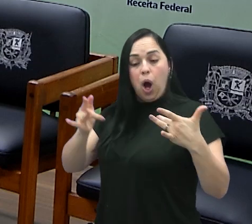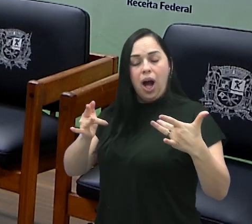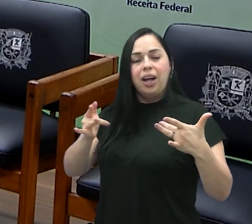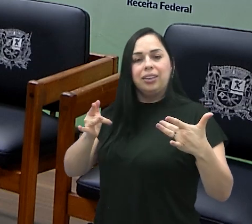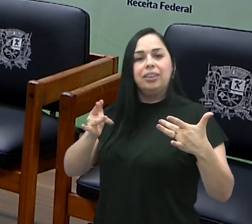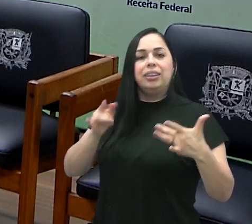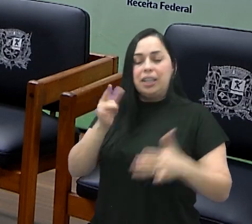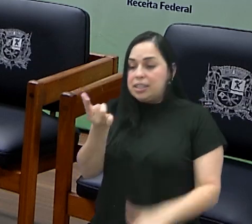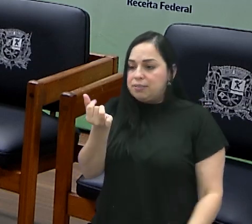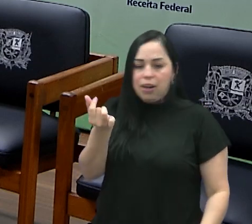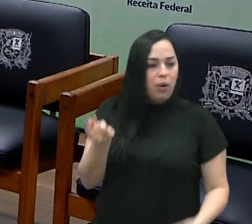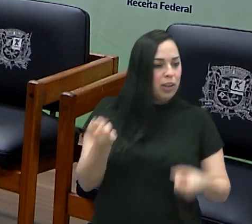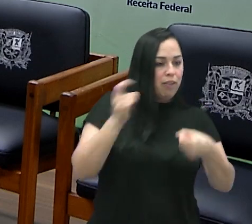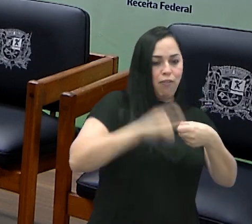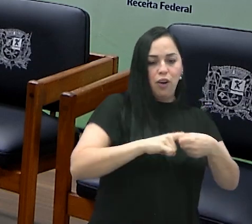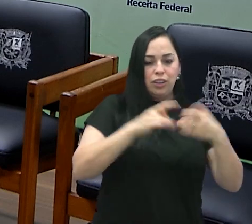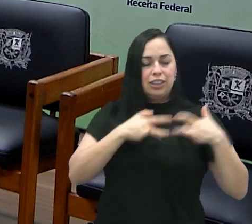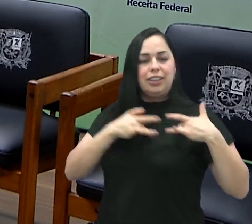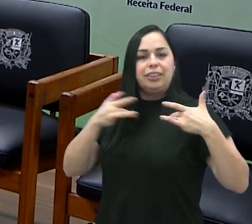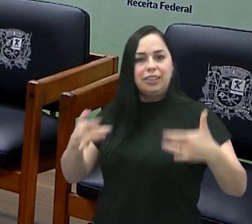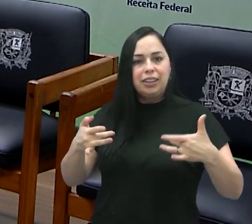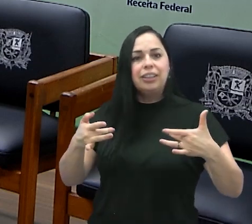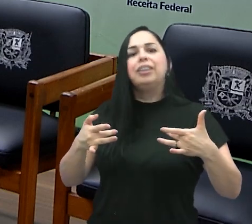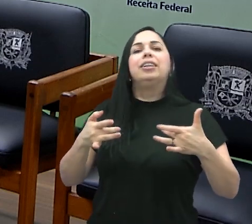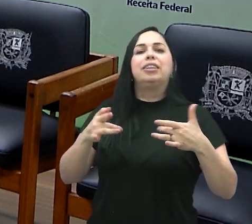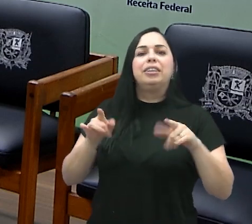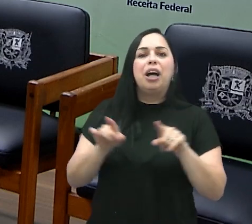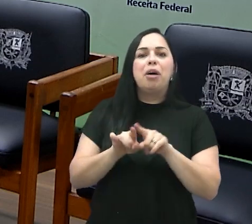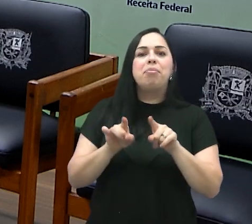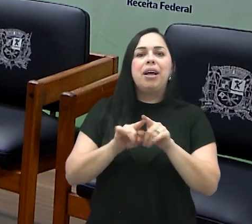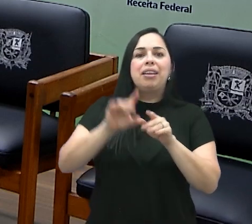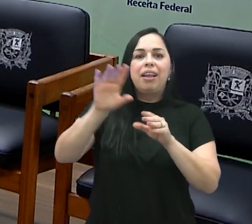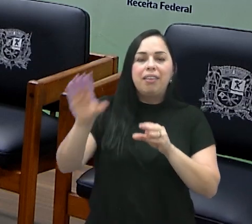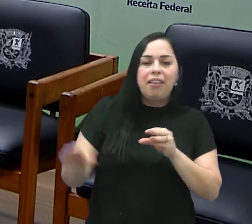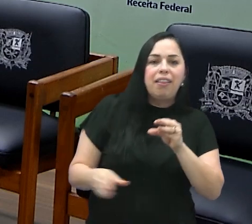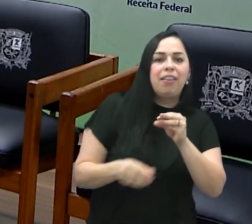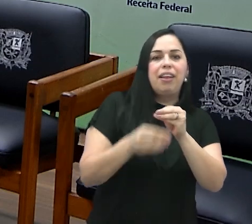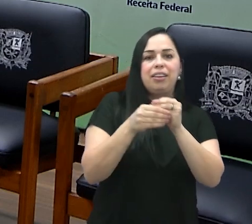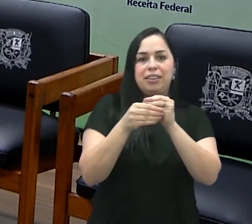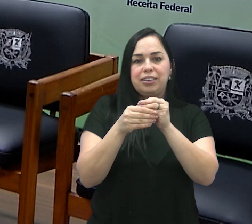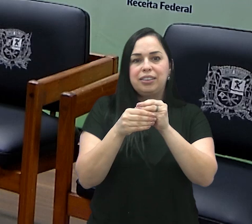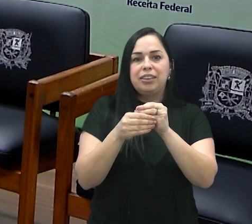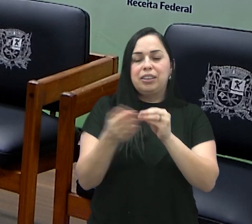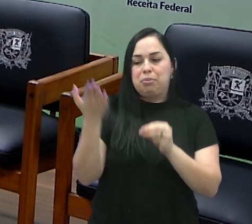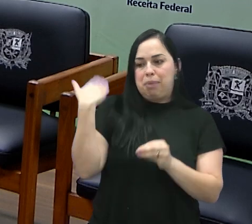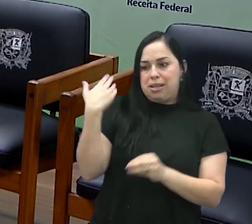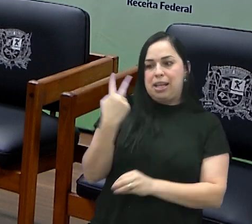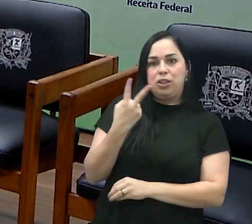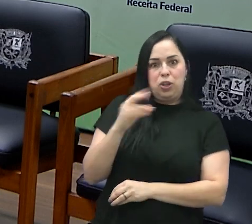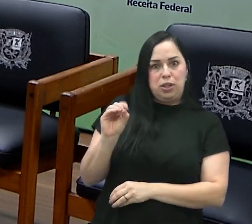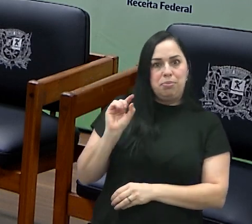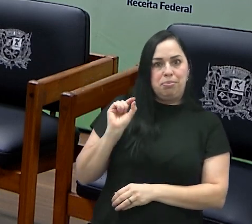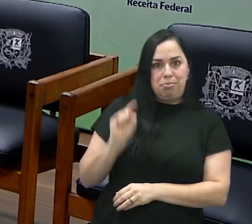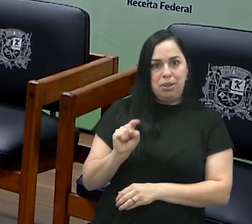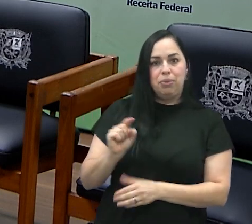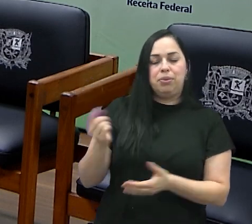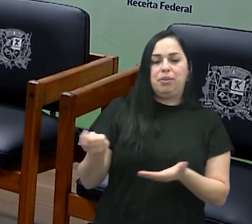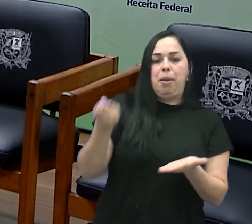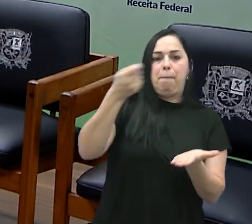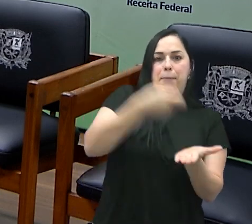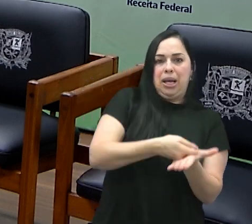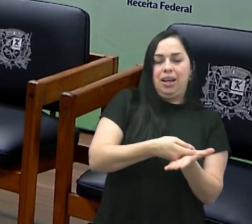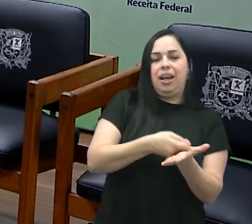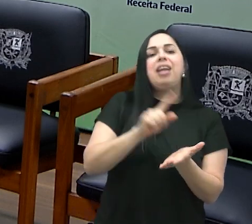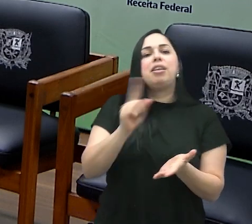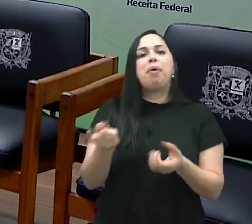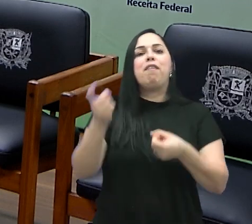de R$500, esse valor destinado, ele acrescenta no valor da sua restituição. Então a restituição que era de R$2.000, porque você fez uma